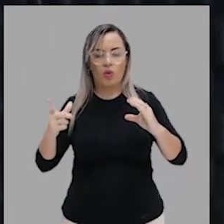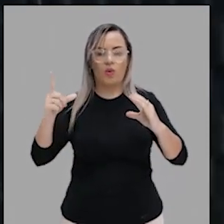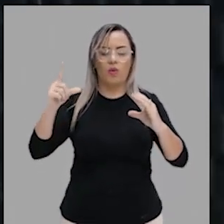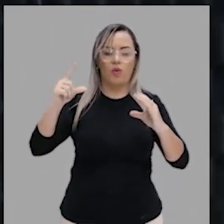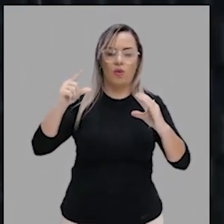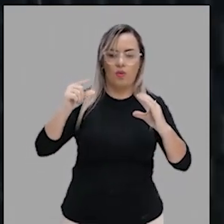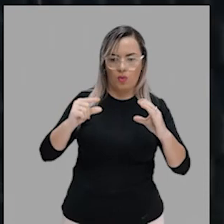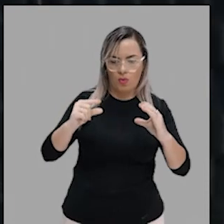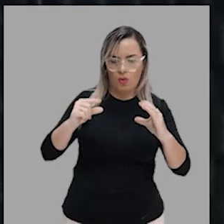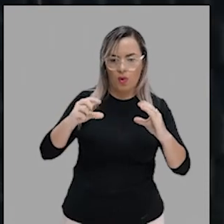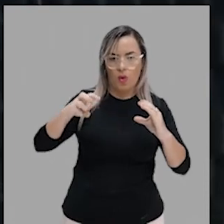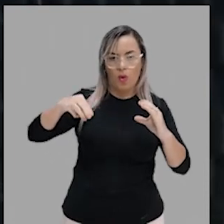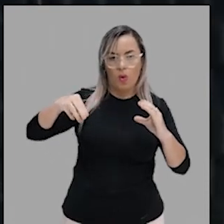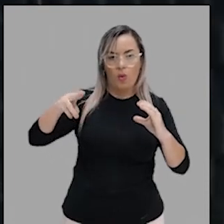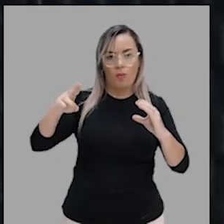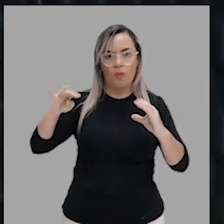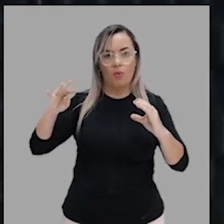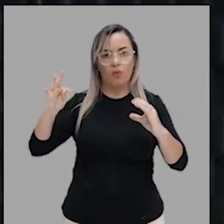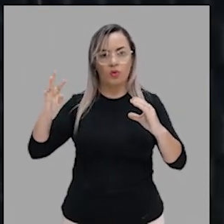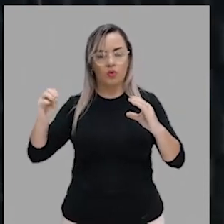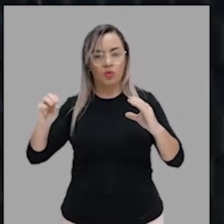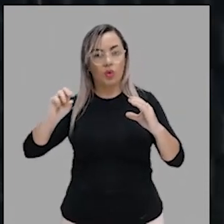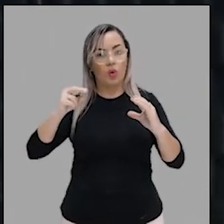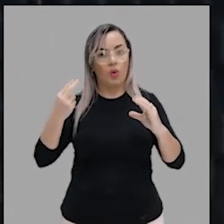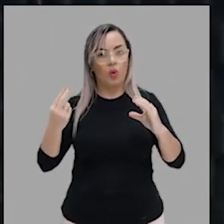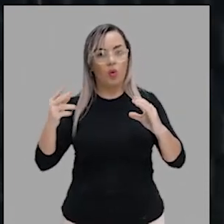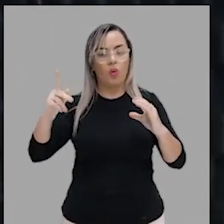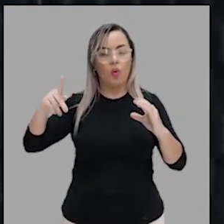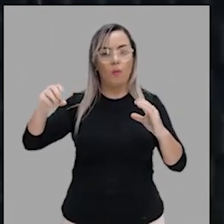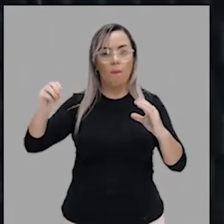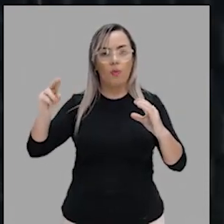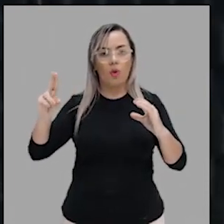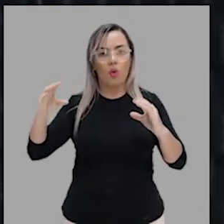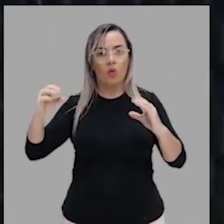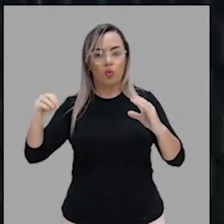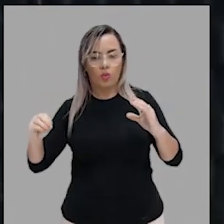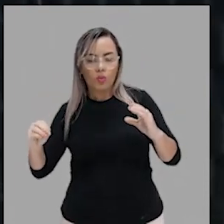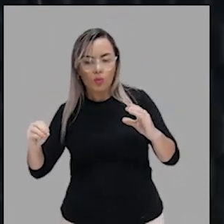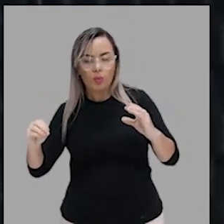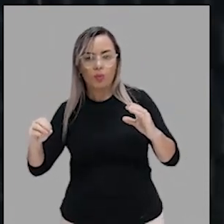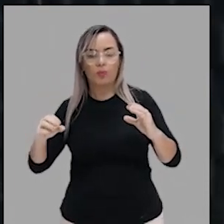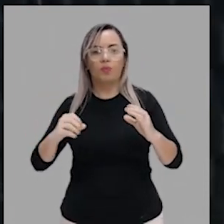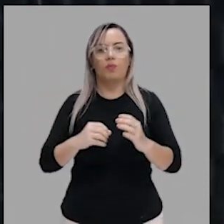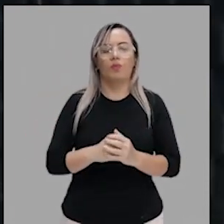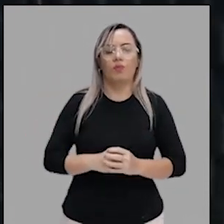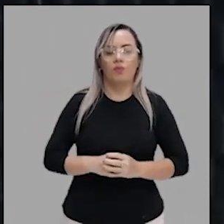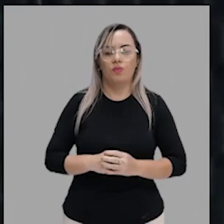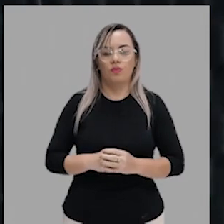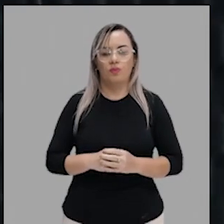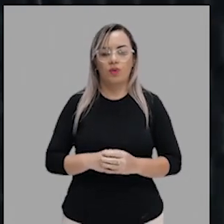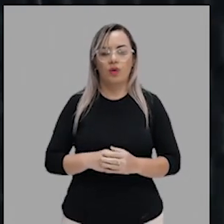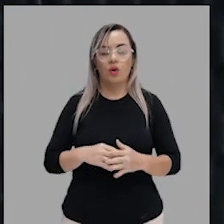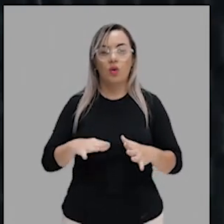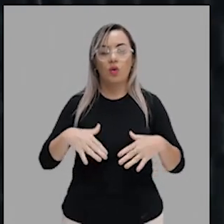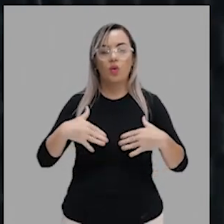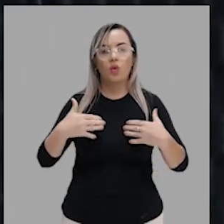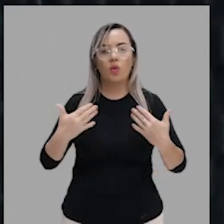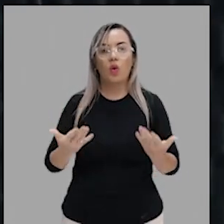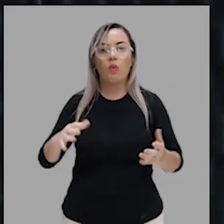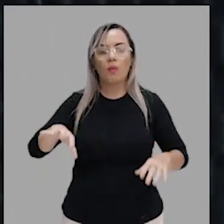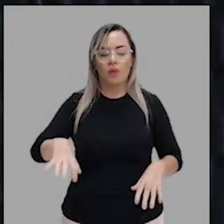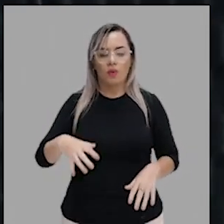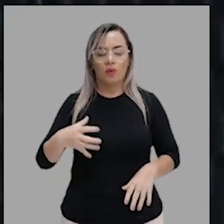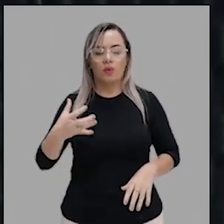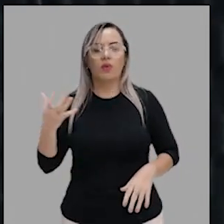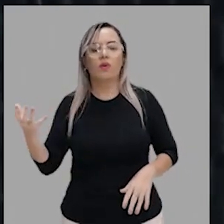o advérbio, muito ou pouco. E vou fazer o quê? Indicar a circunstância nesse